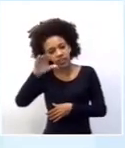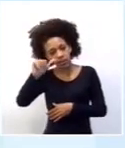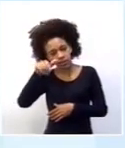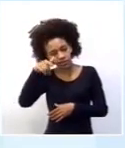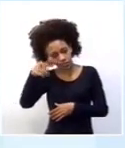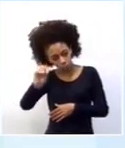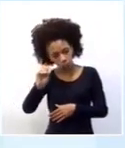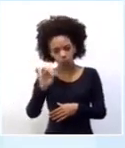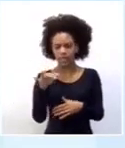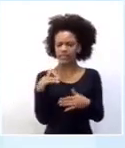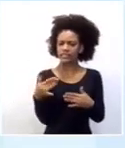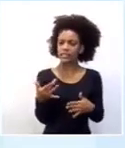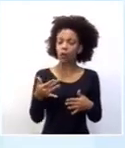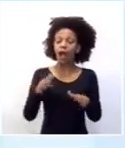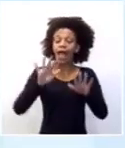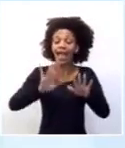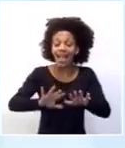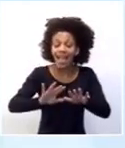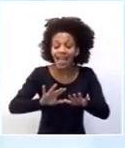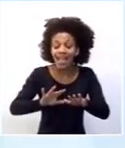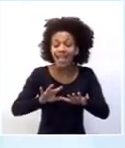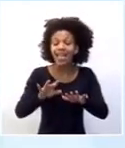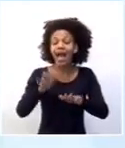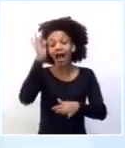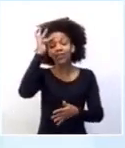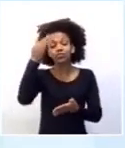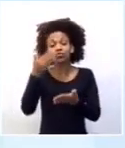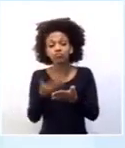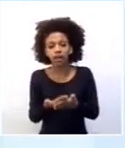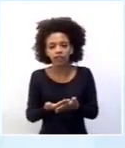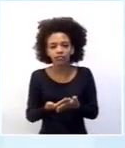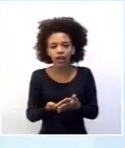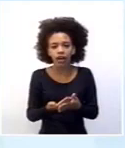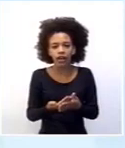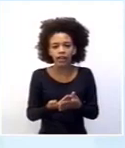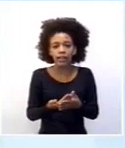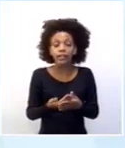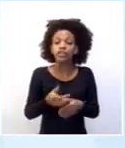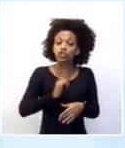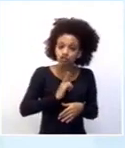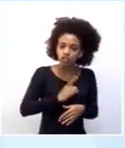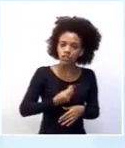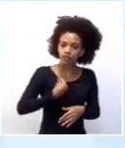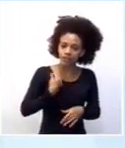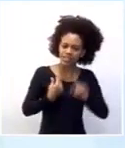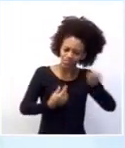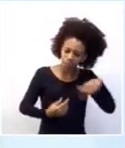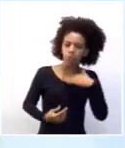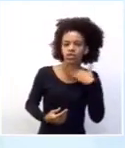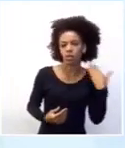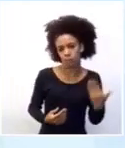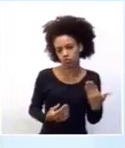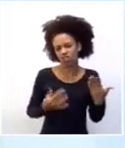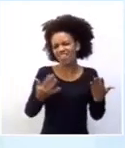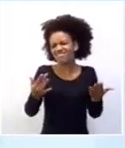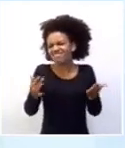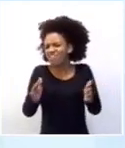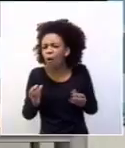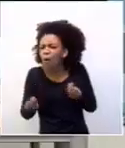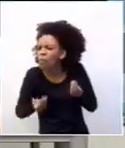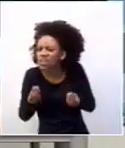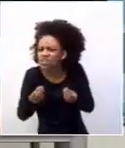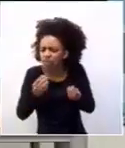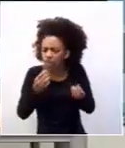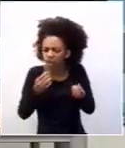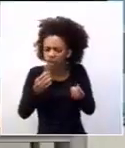ele voltar ali, que ele morreu e ele vai voltar para o corpo dele, ele precisa achar um corpo inteiro. E o que é essa mumificação? É só enrolar o carinha